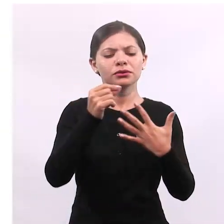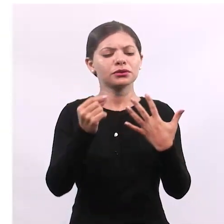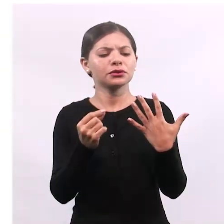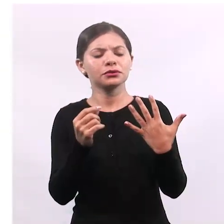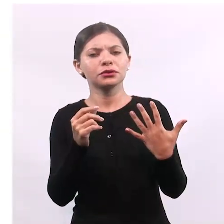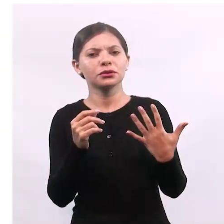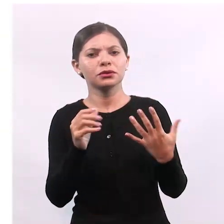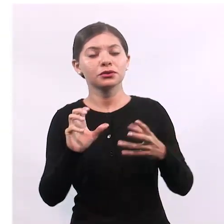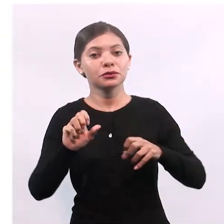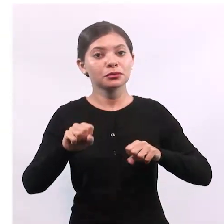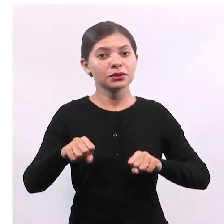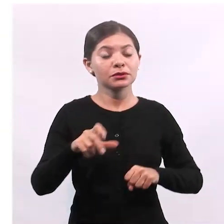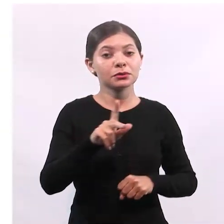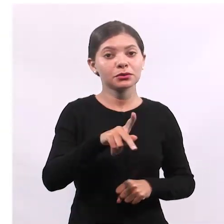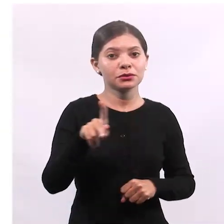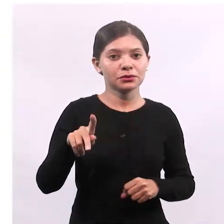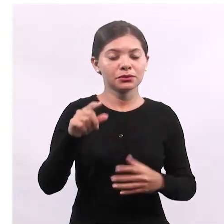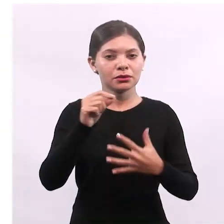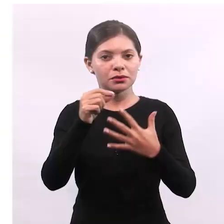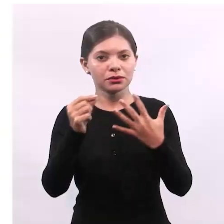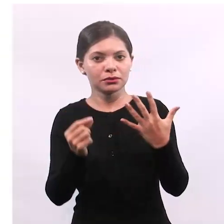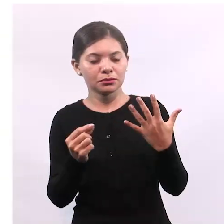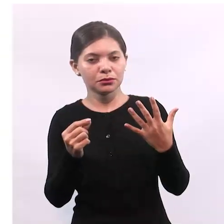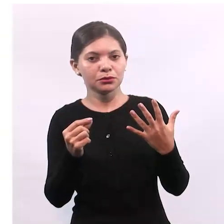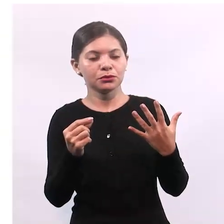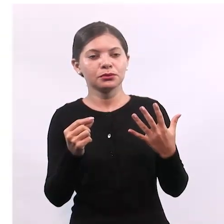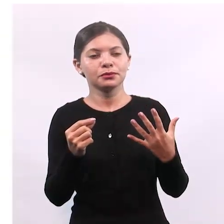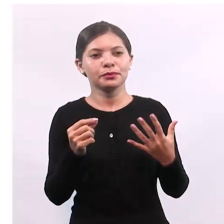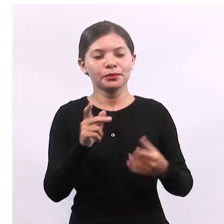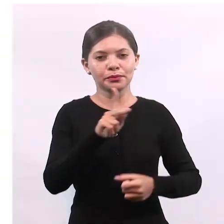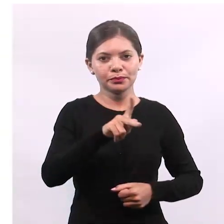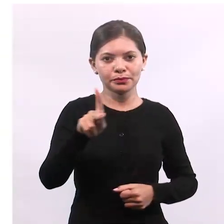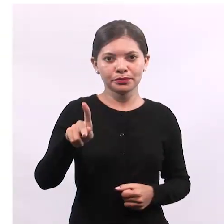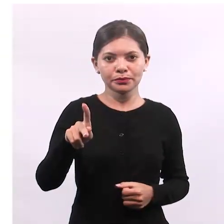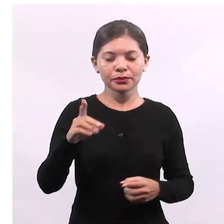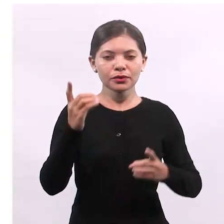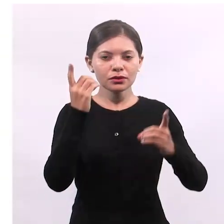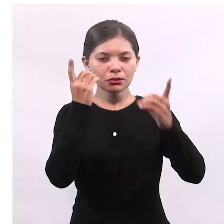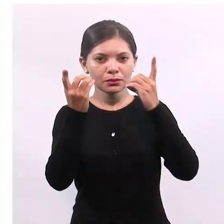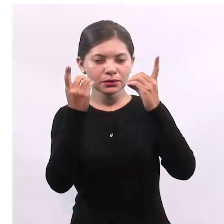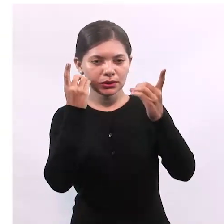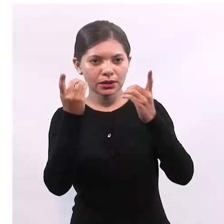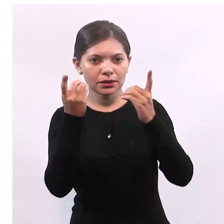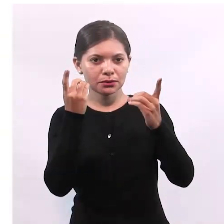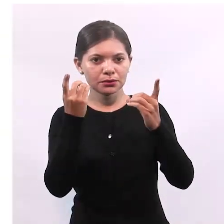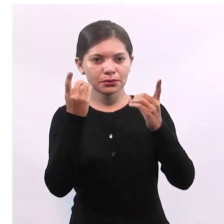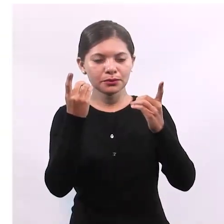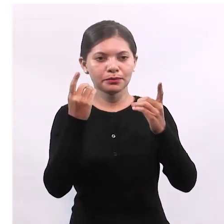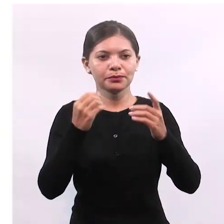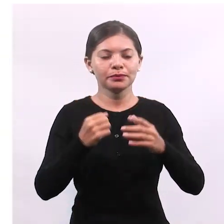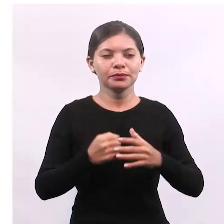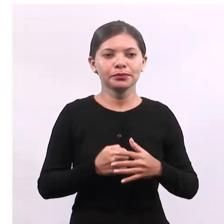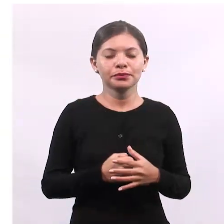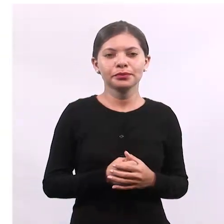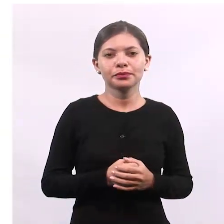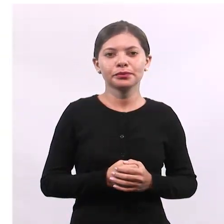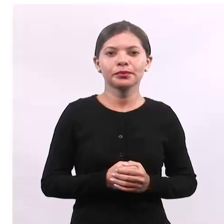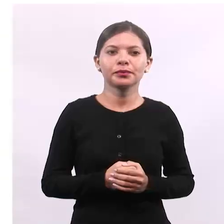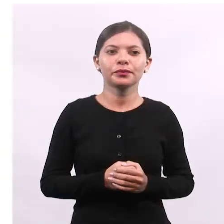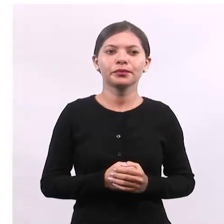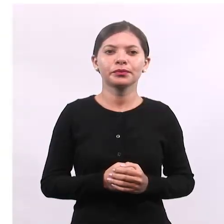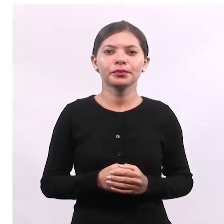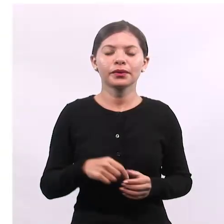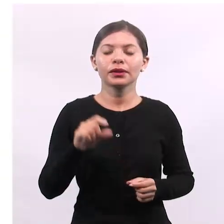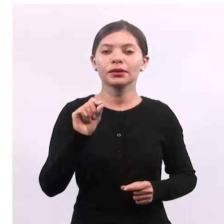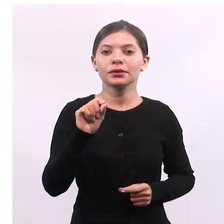professor é um atributo do elemento Professor os dados apurados eles subsidiam Ou seja